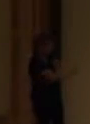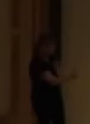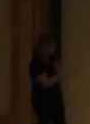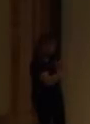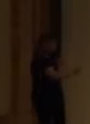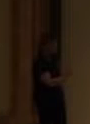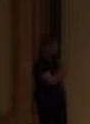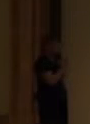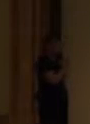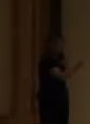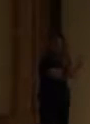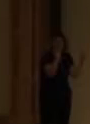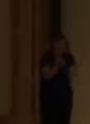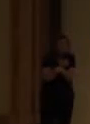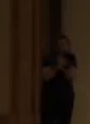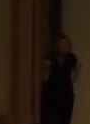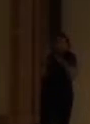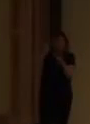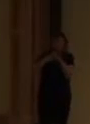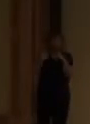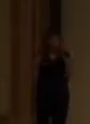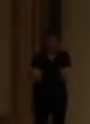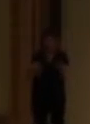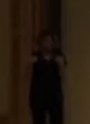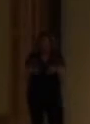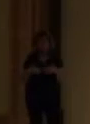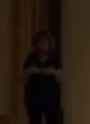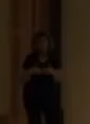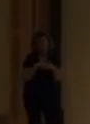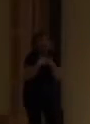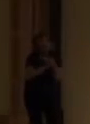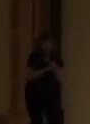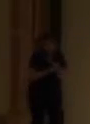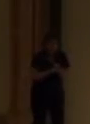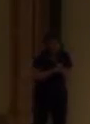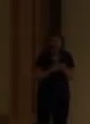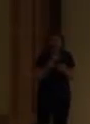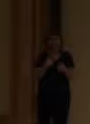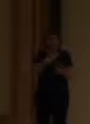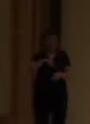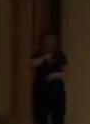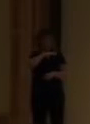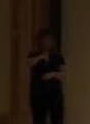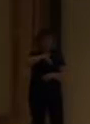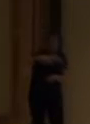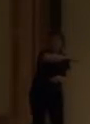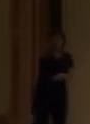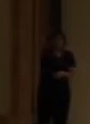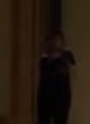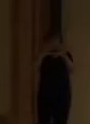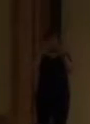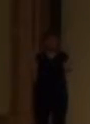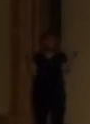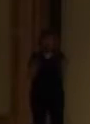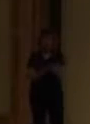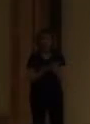aqui, de certa forma, confortáveis, mas sabemos que, a algures lá fora, as coisas se passam desta